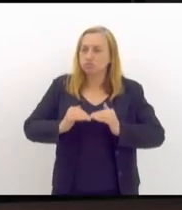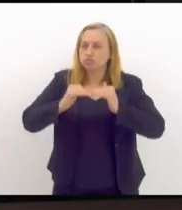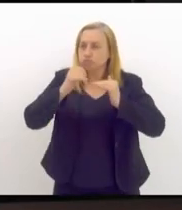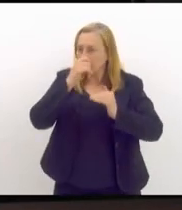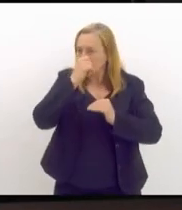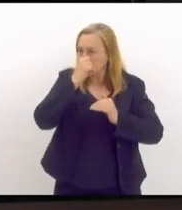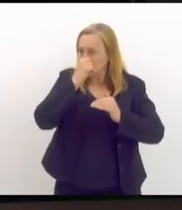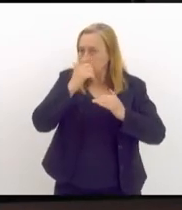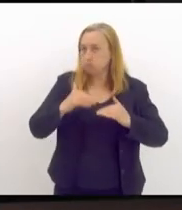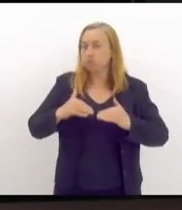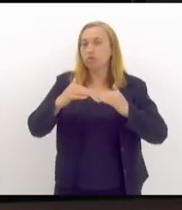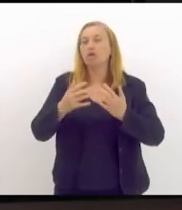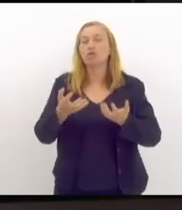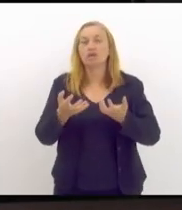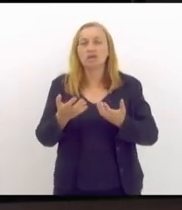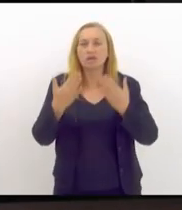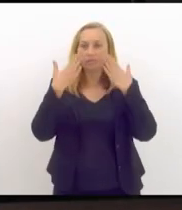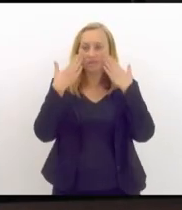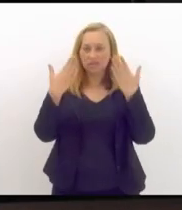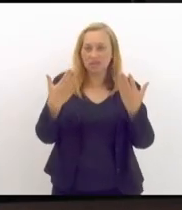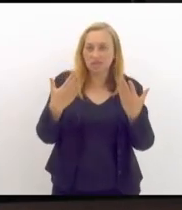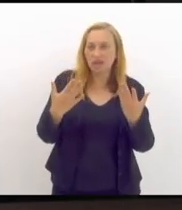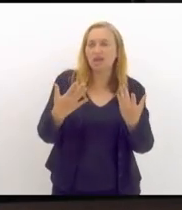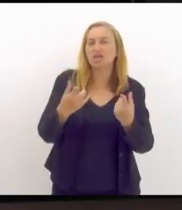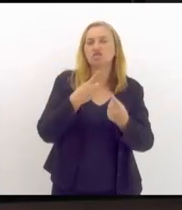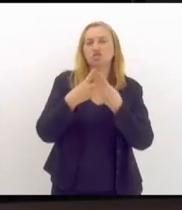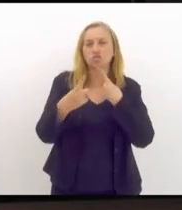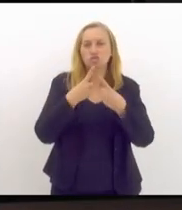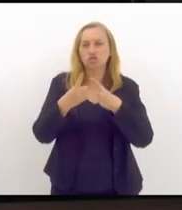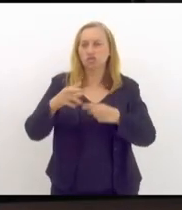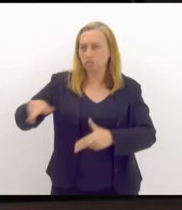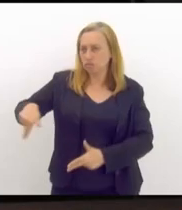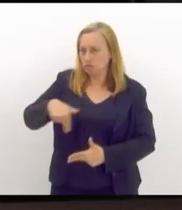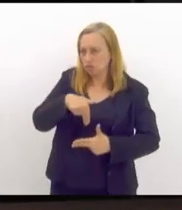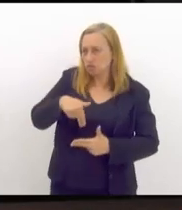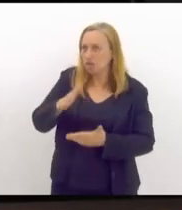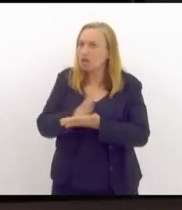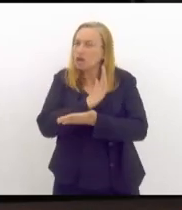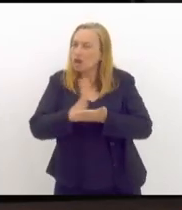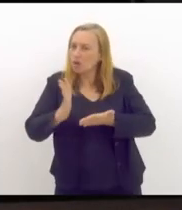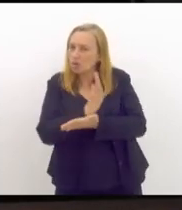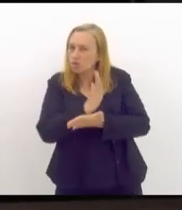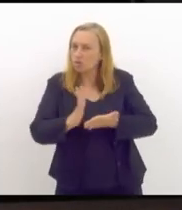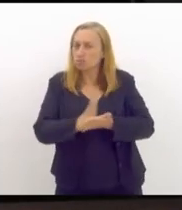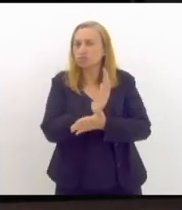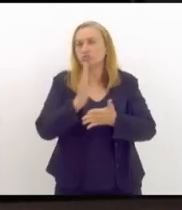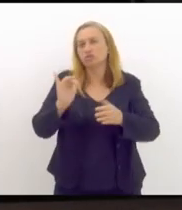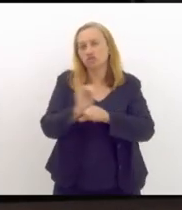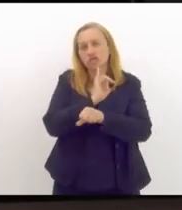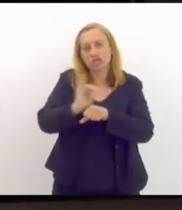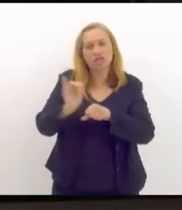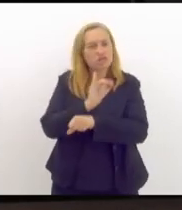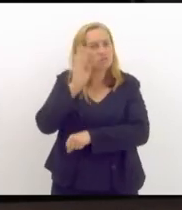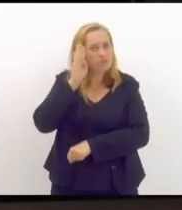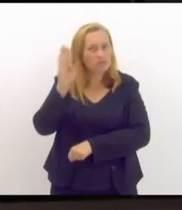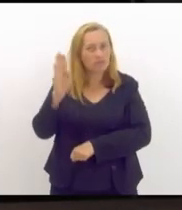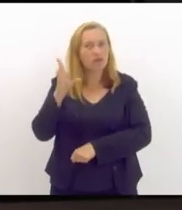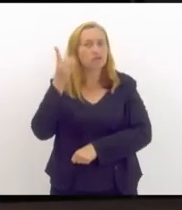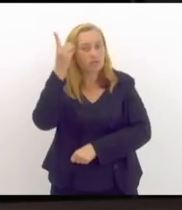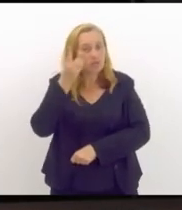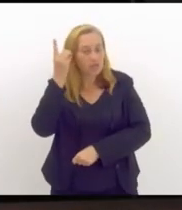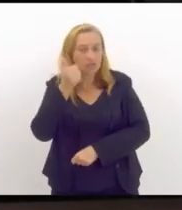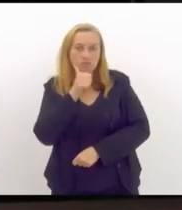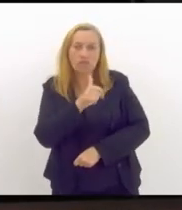e de apresentar aqui nessa Tribuna algumas medidas que são fundamentais deputados